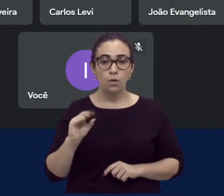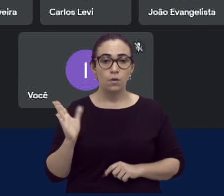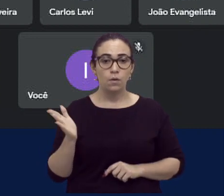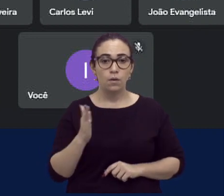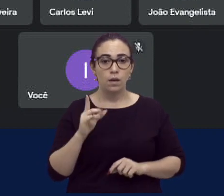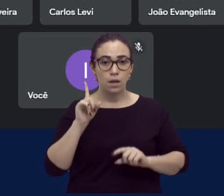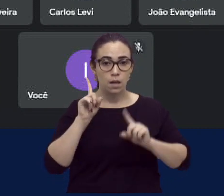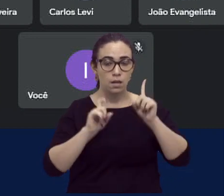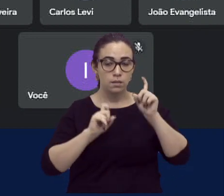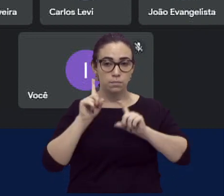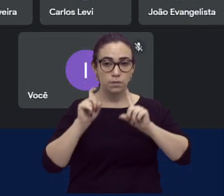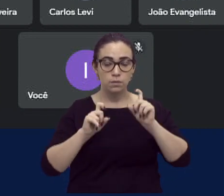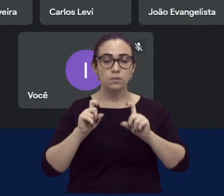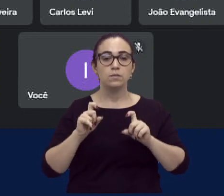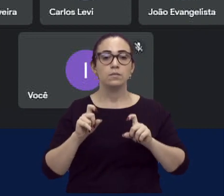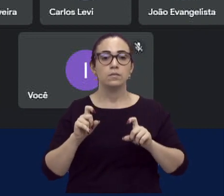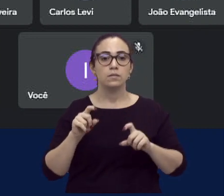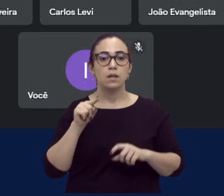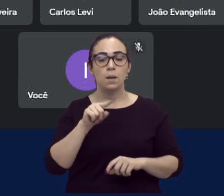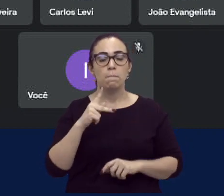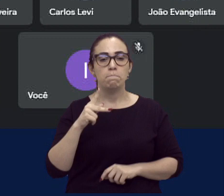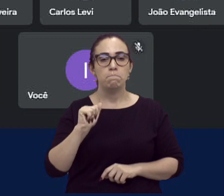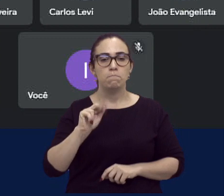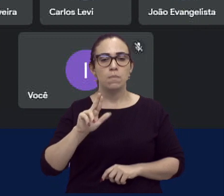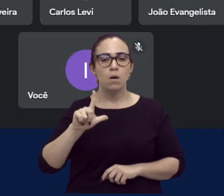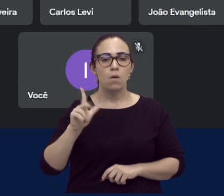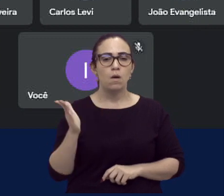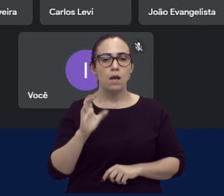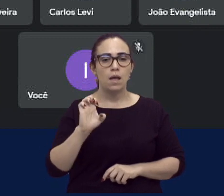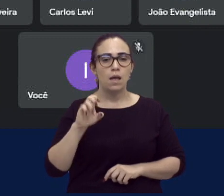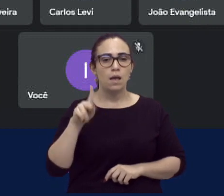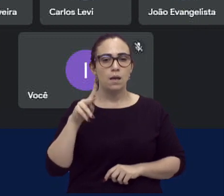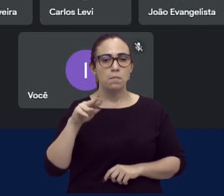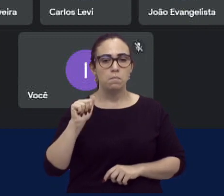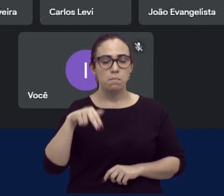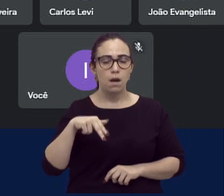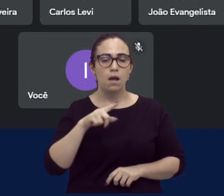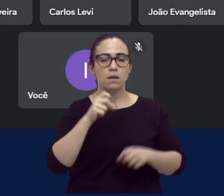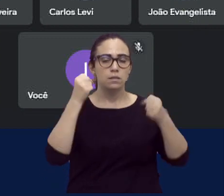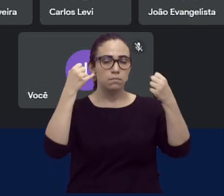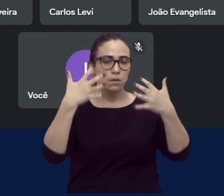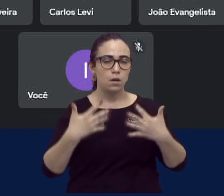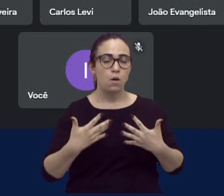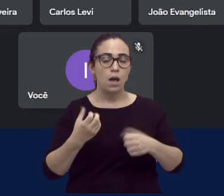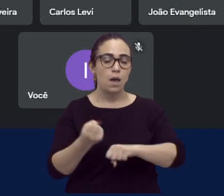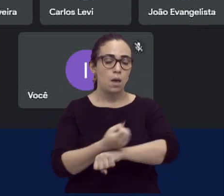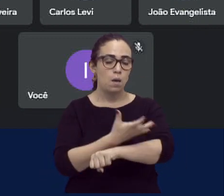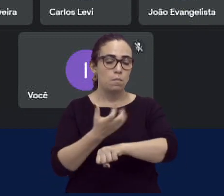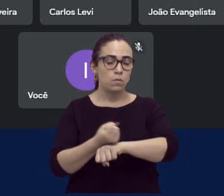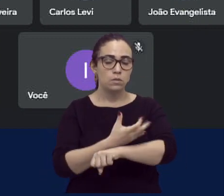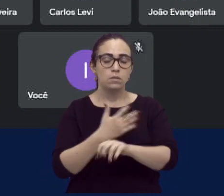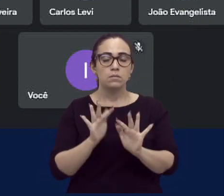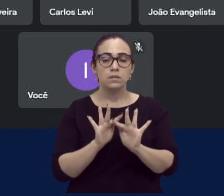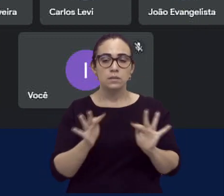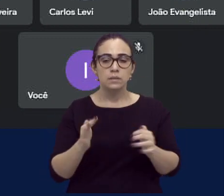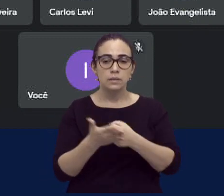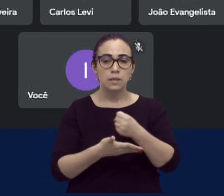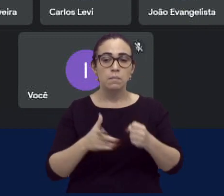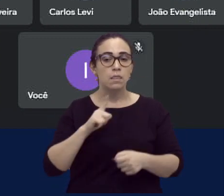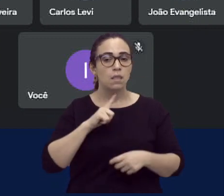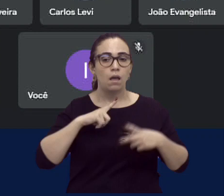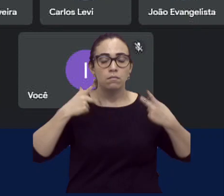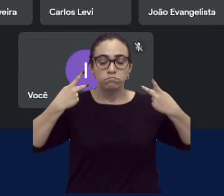universais, né? O Paul Ekman, ele descobriu que as emoções básicas, elas têm expressões faciais inatas